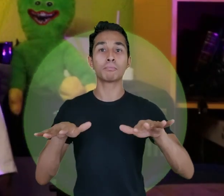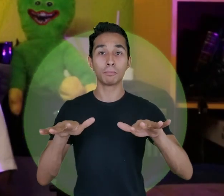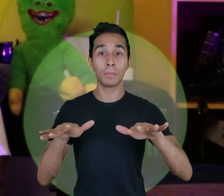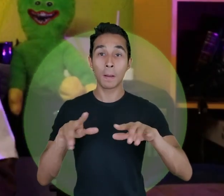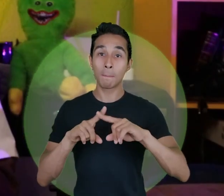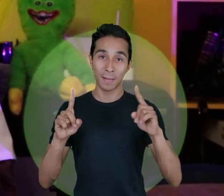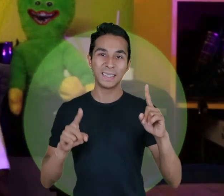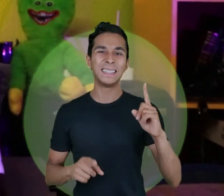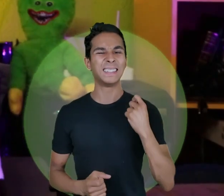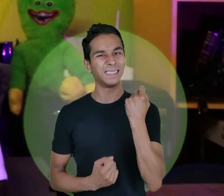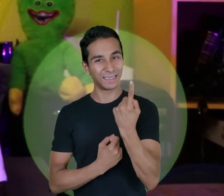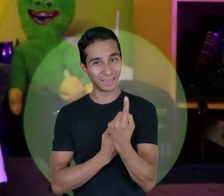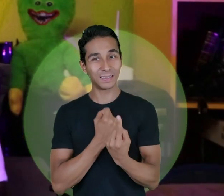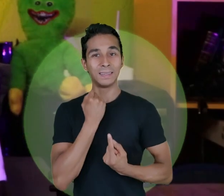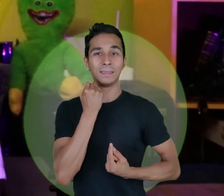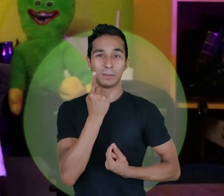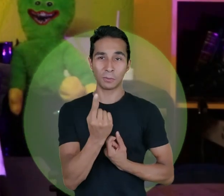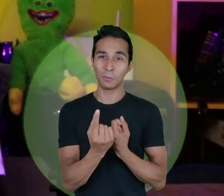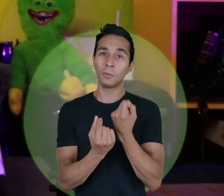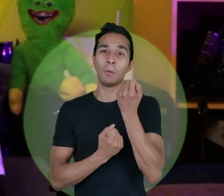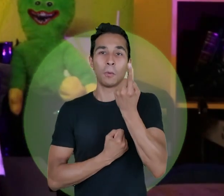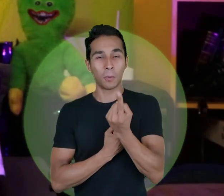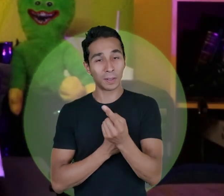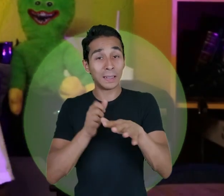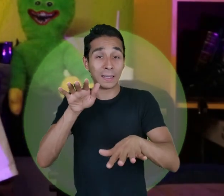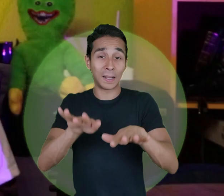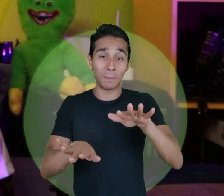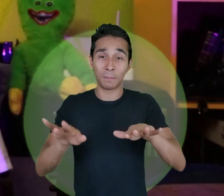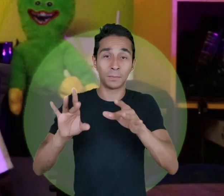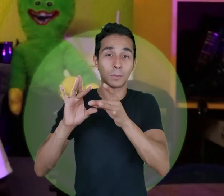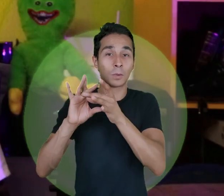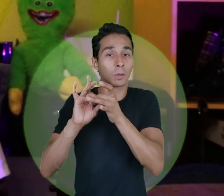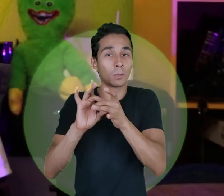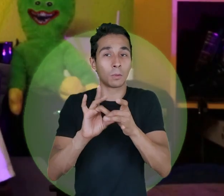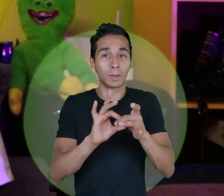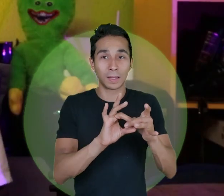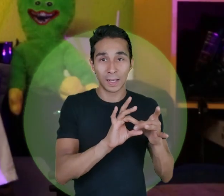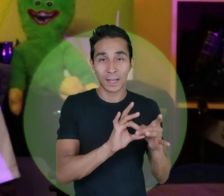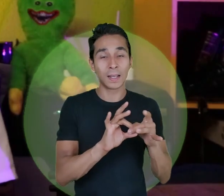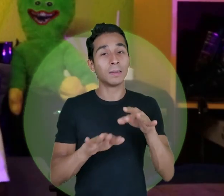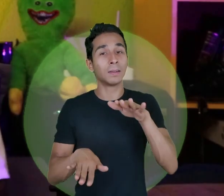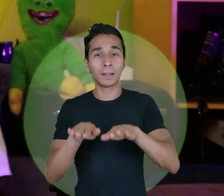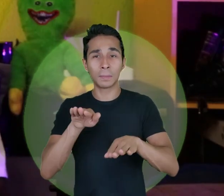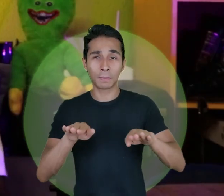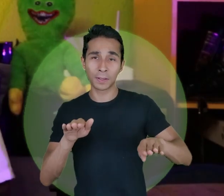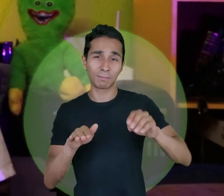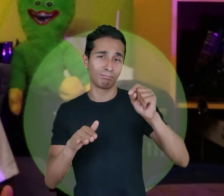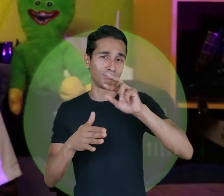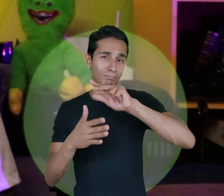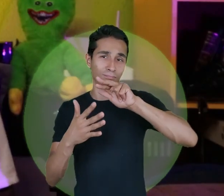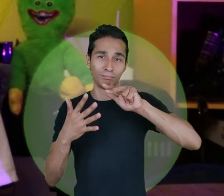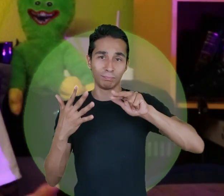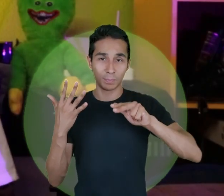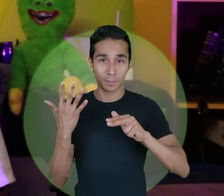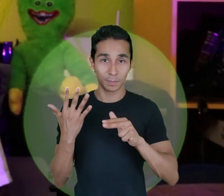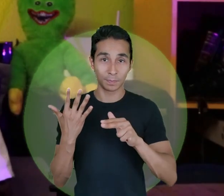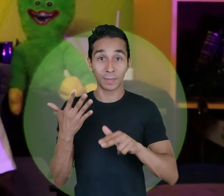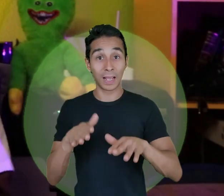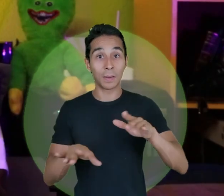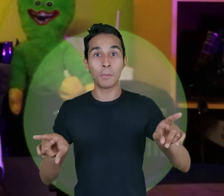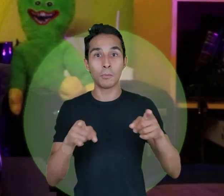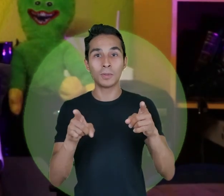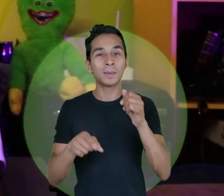específicos, contextos específicos, ou sempre estão atrelados a outras coisas, outras camadas, principalmente quando vira um meme,